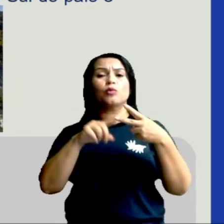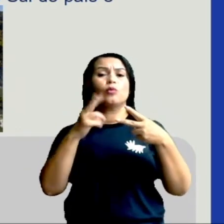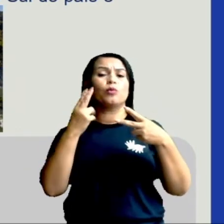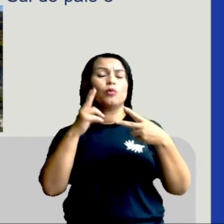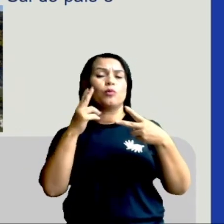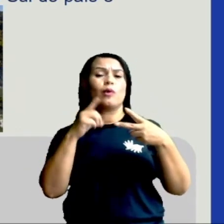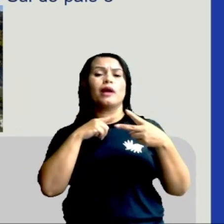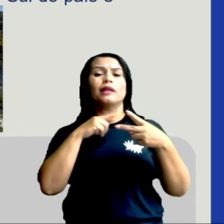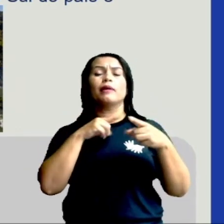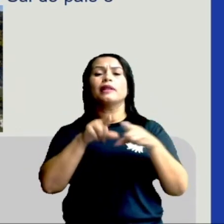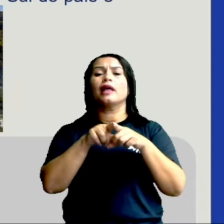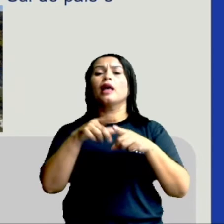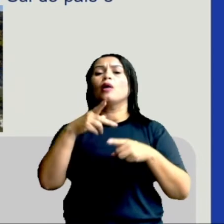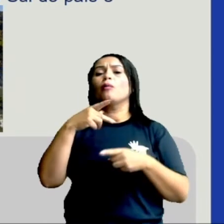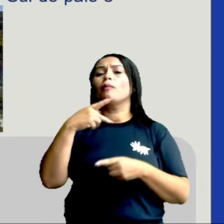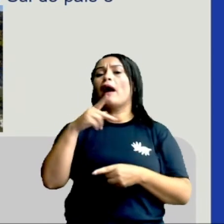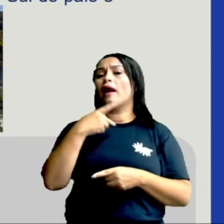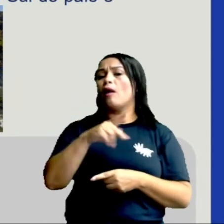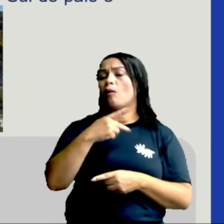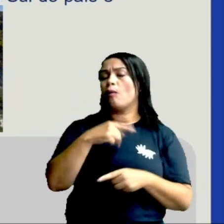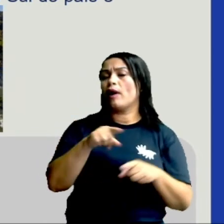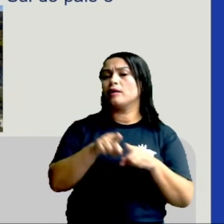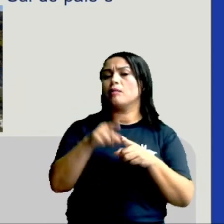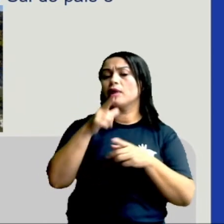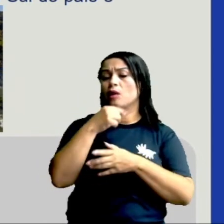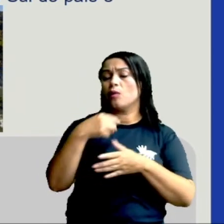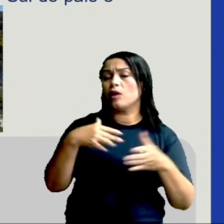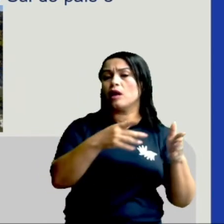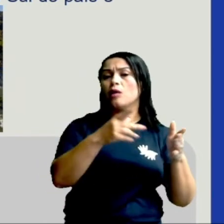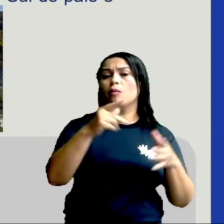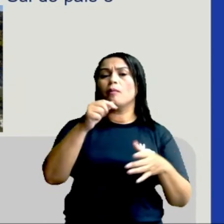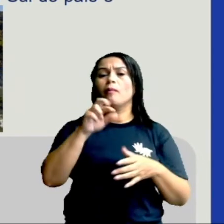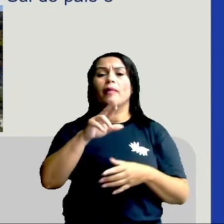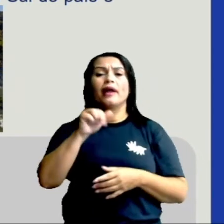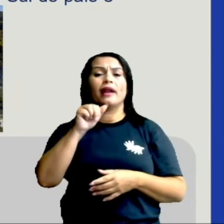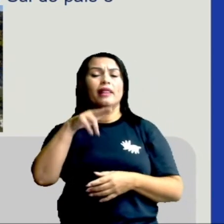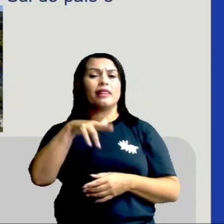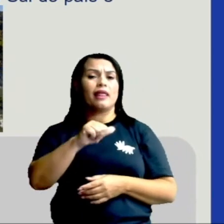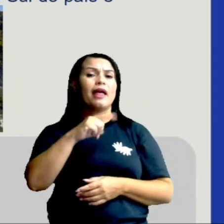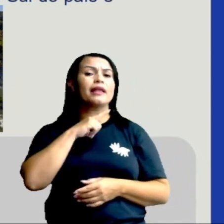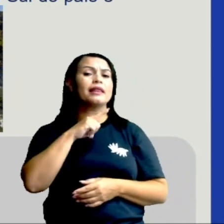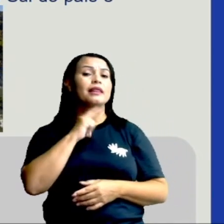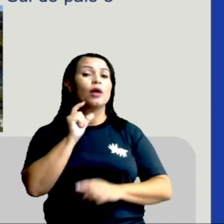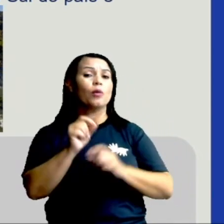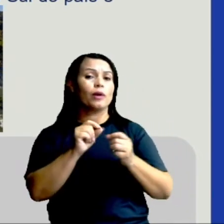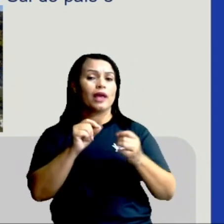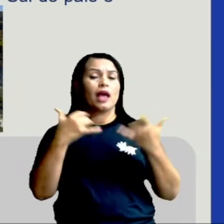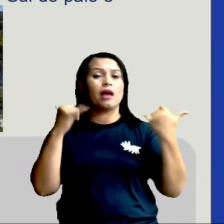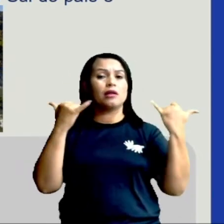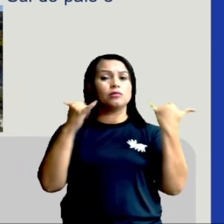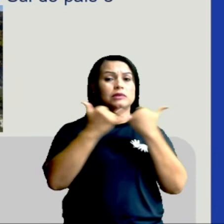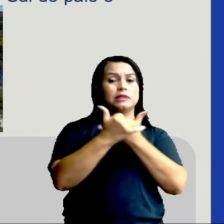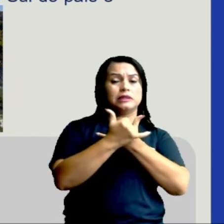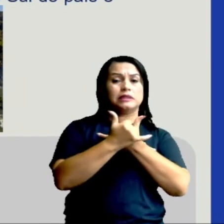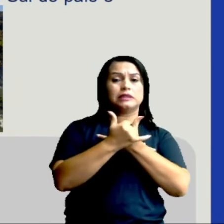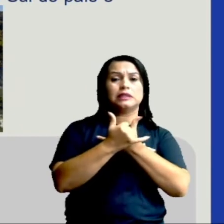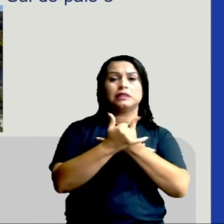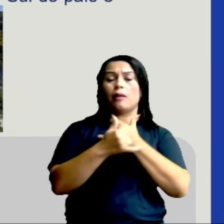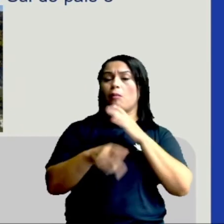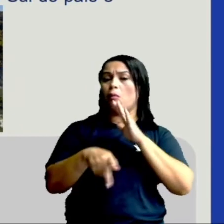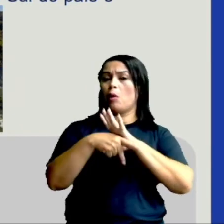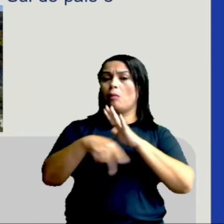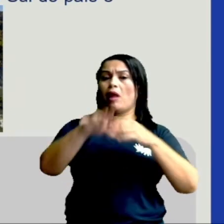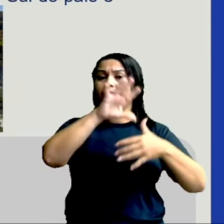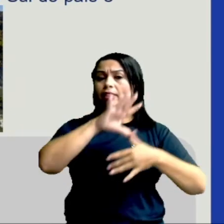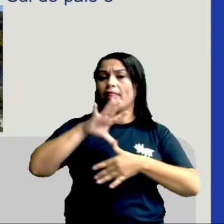com o Paraguai, no Rio Paraná, que está localizada a maior usina hidrelétrica da América, que é